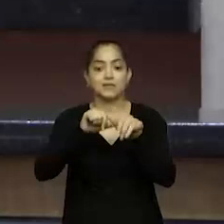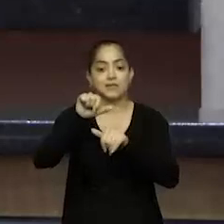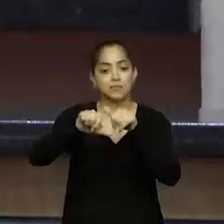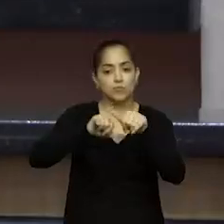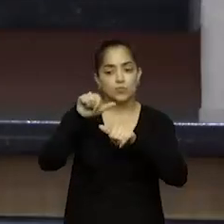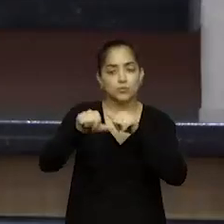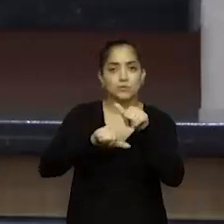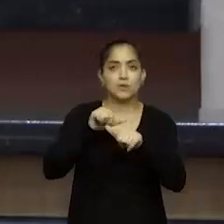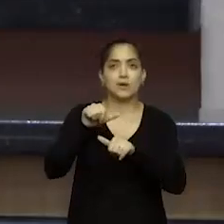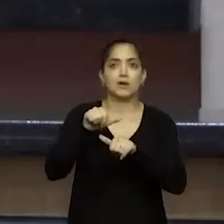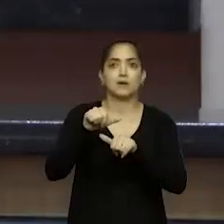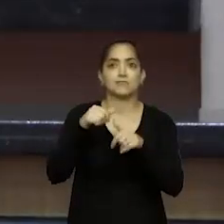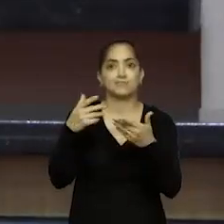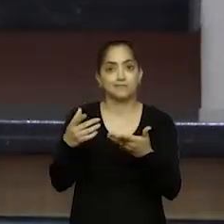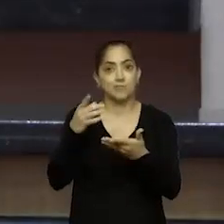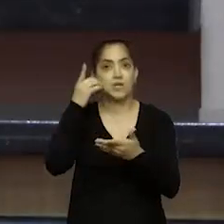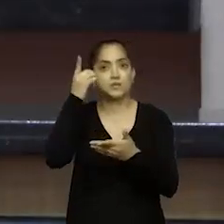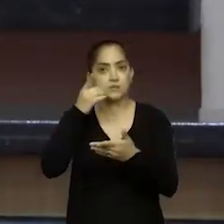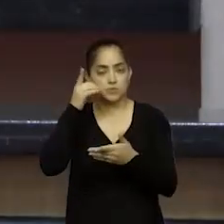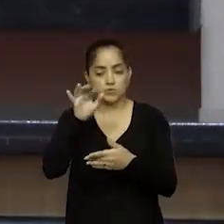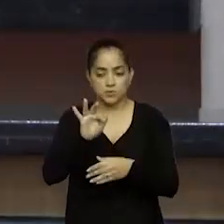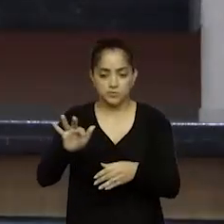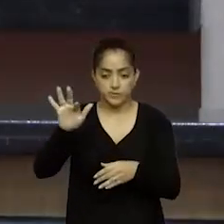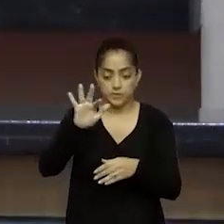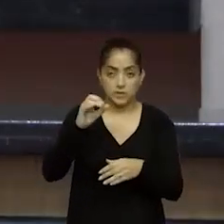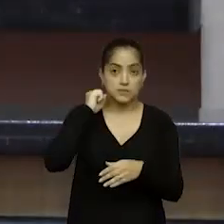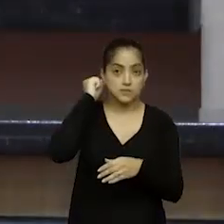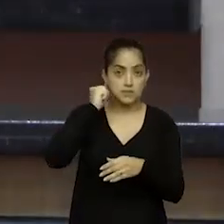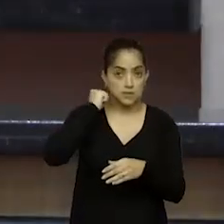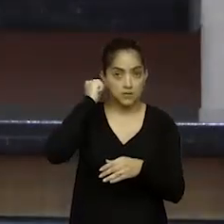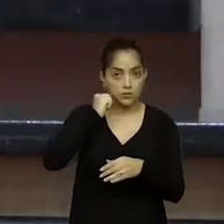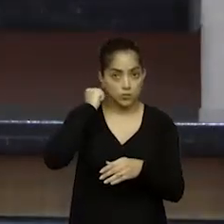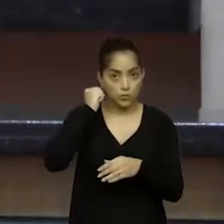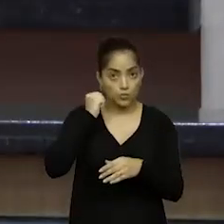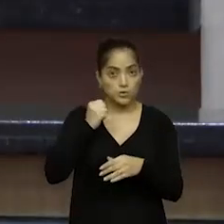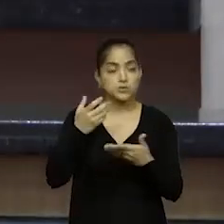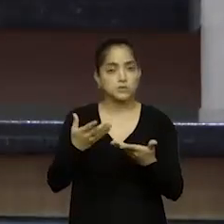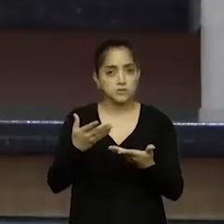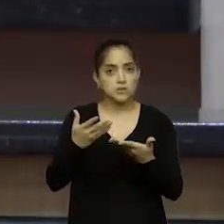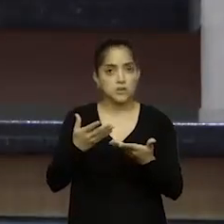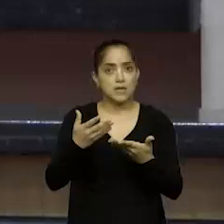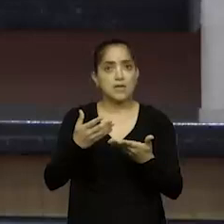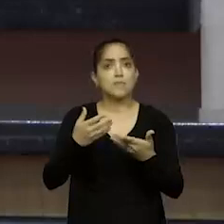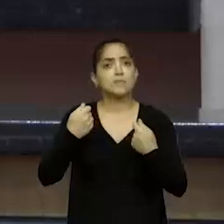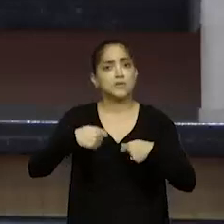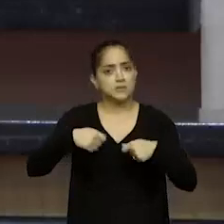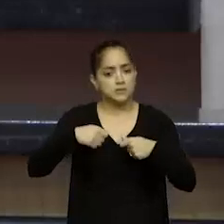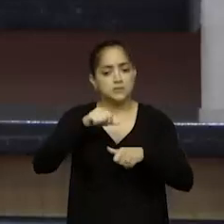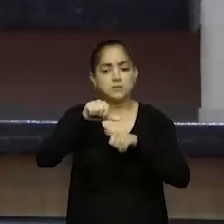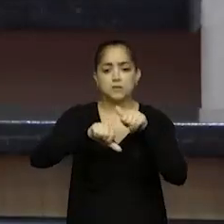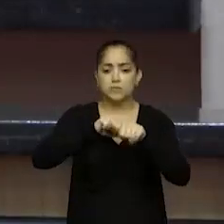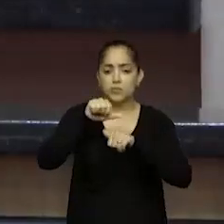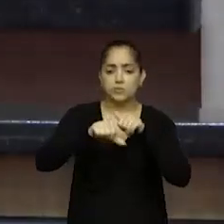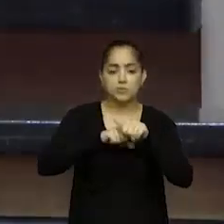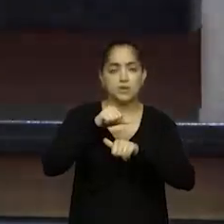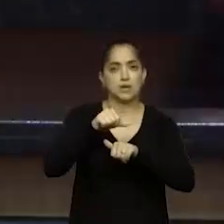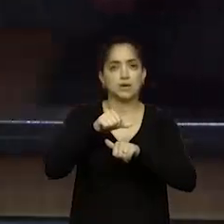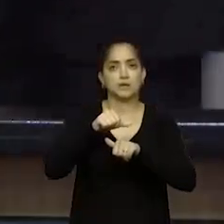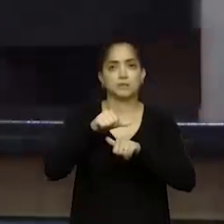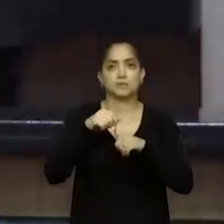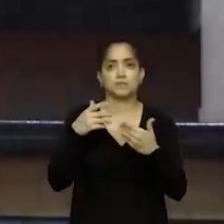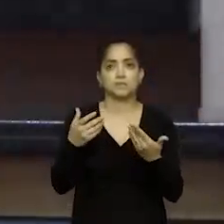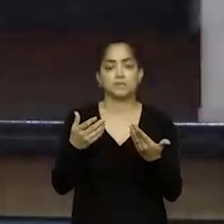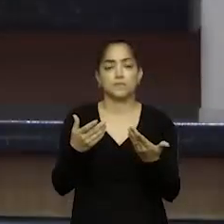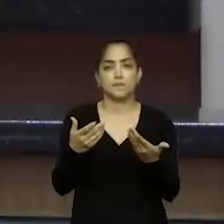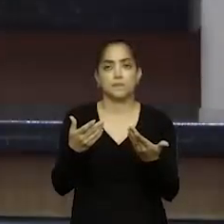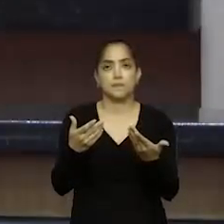daí são os deputados federais e os senadores que têm que mudar. Não é possível mais, deputado